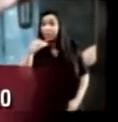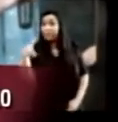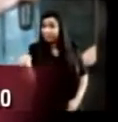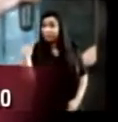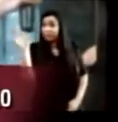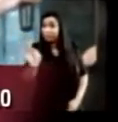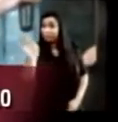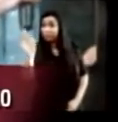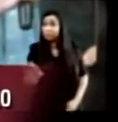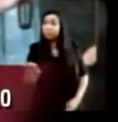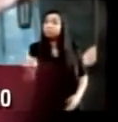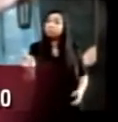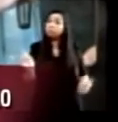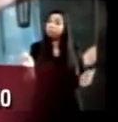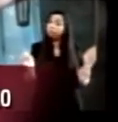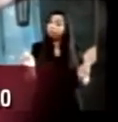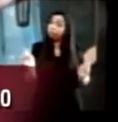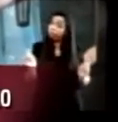32,57%